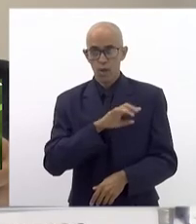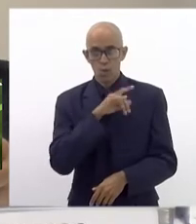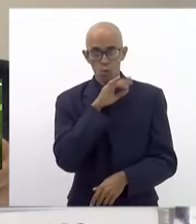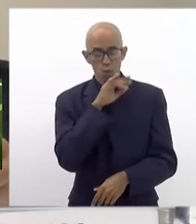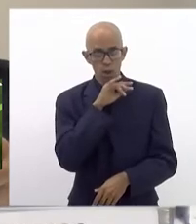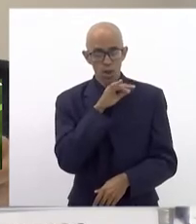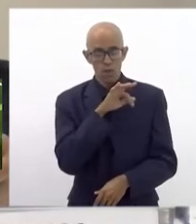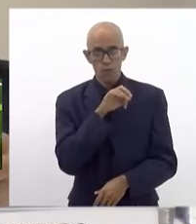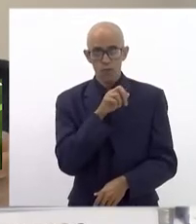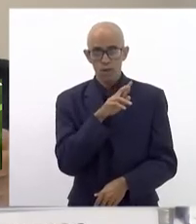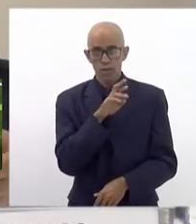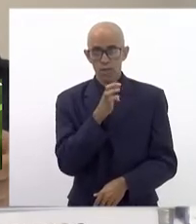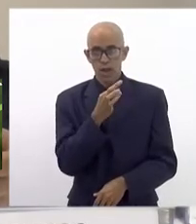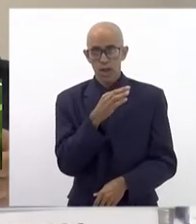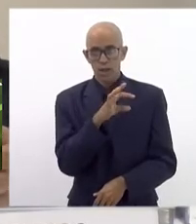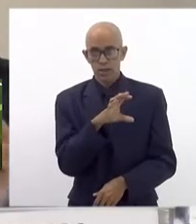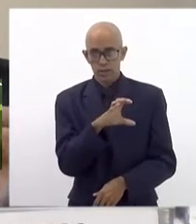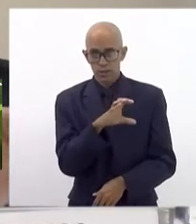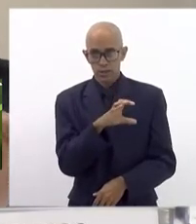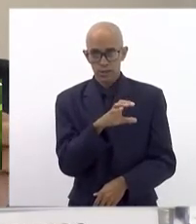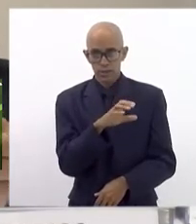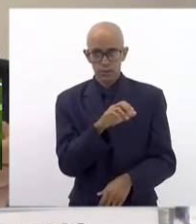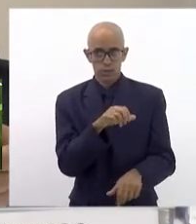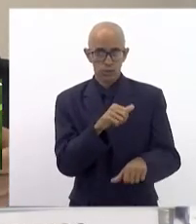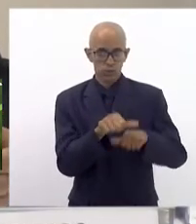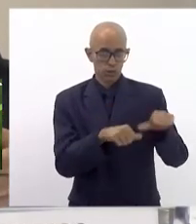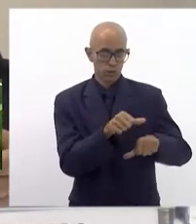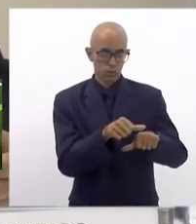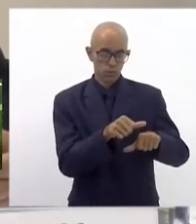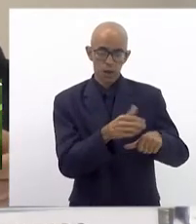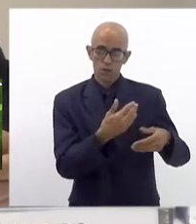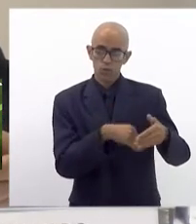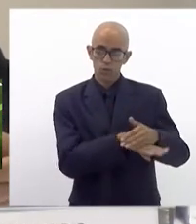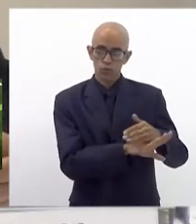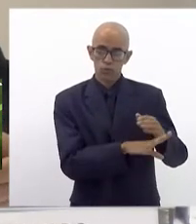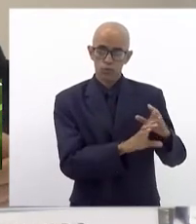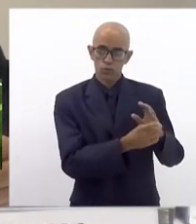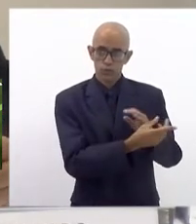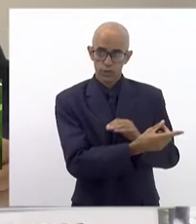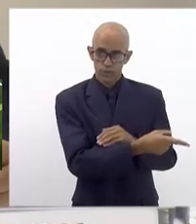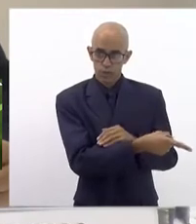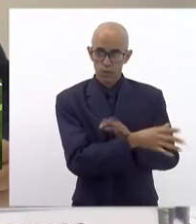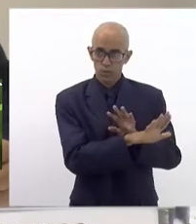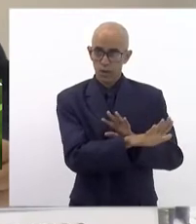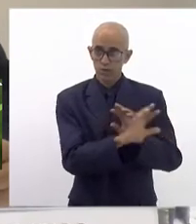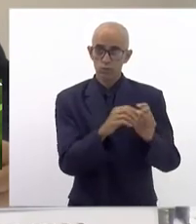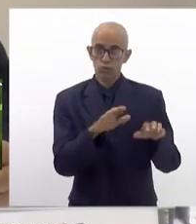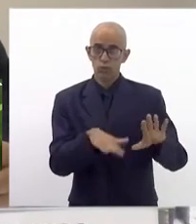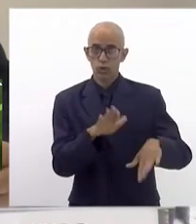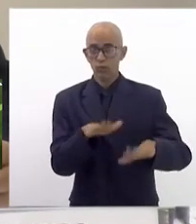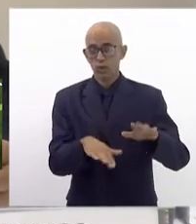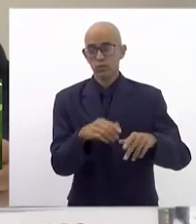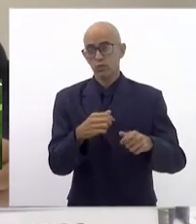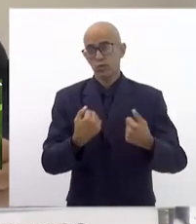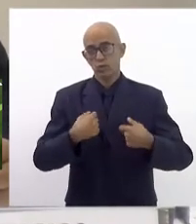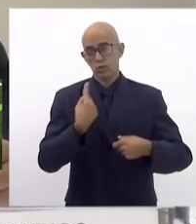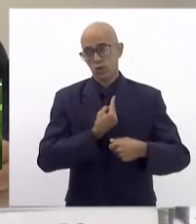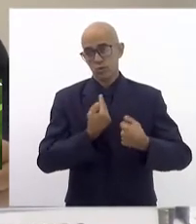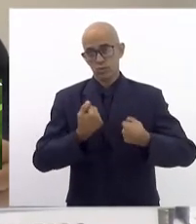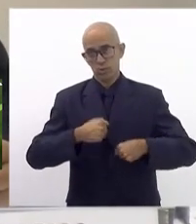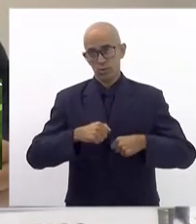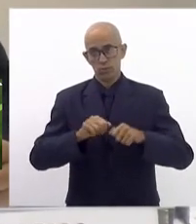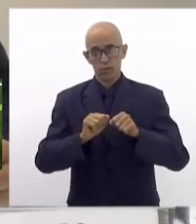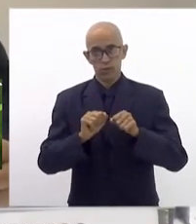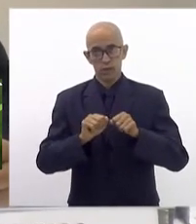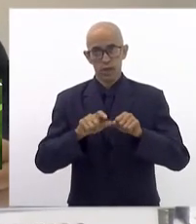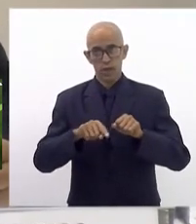transformado num fundo financeiro, não é ruim. Não é? O que talvez a gente devesse fazer é fazer isso, mas avançar